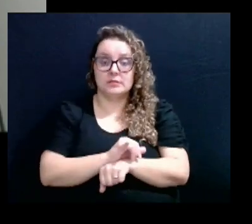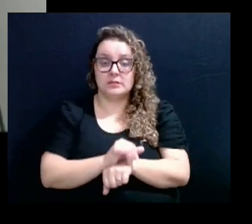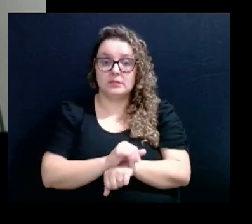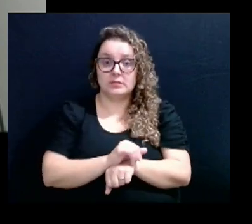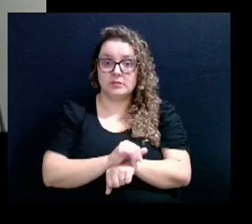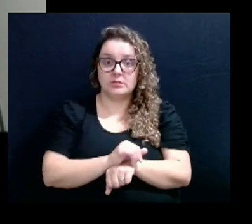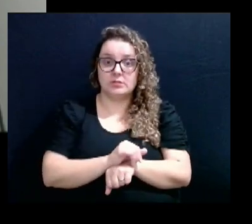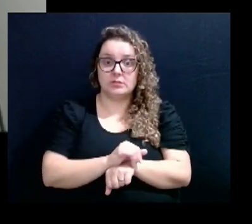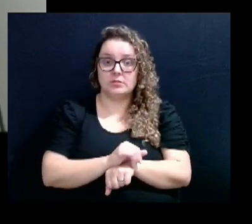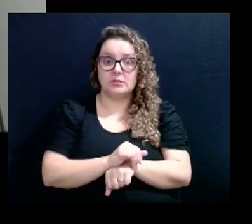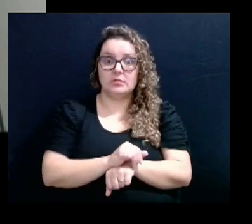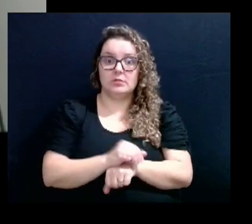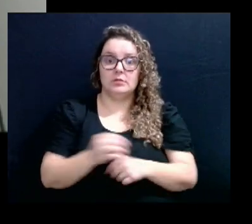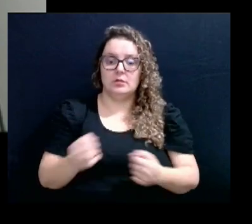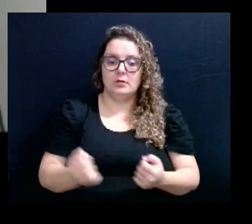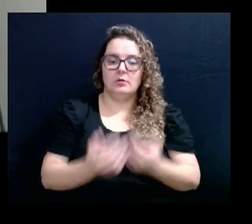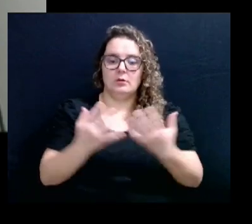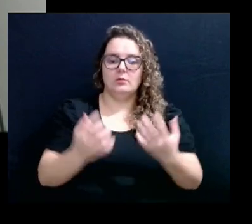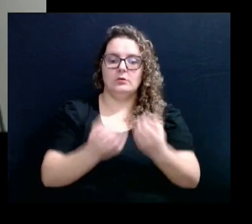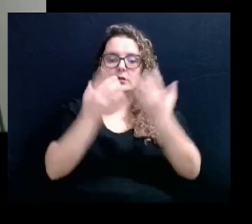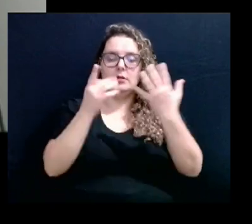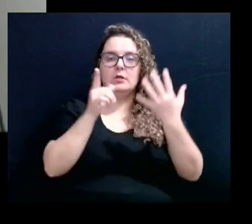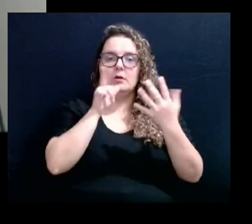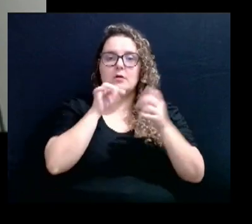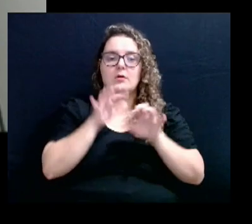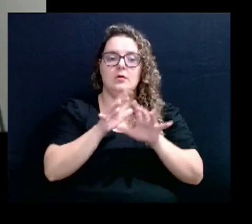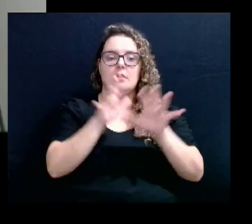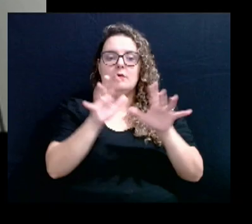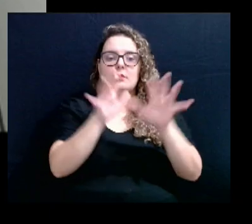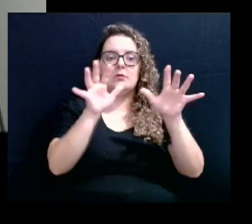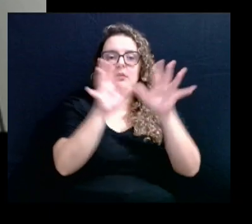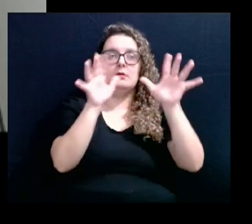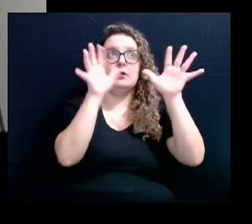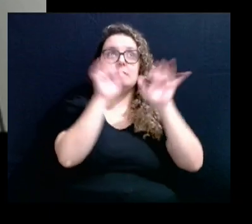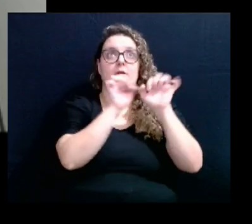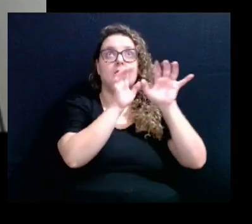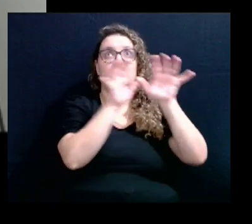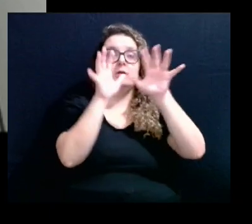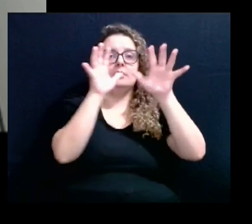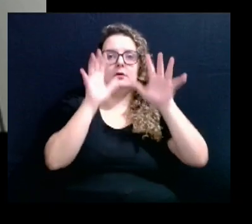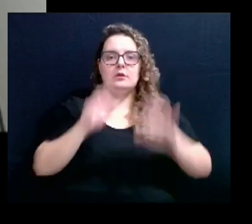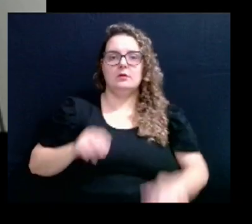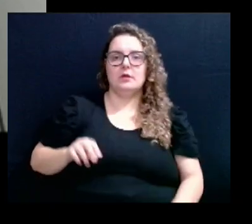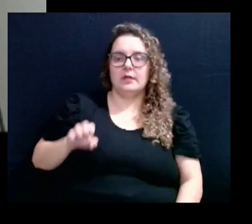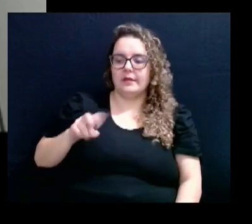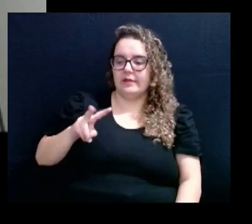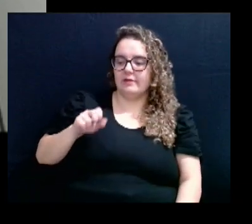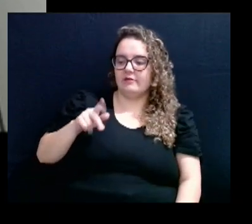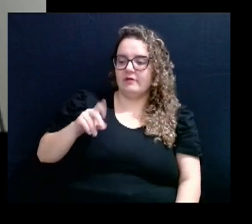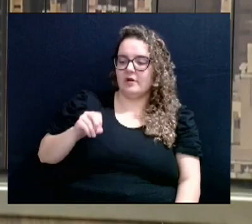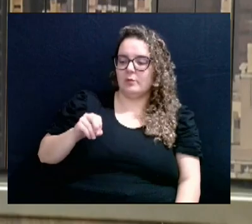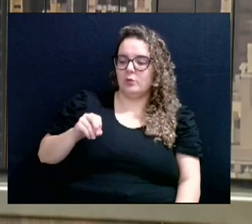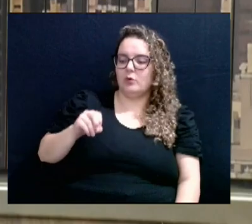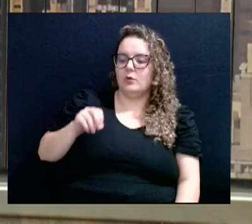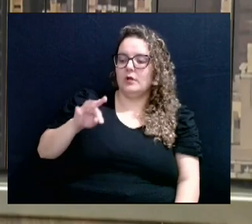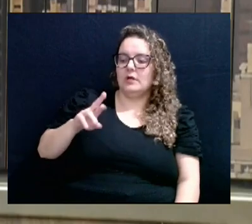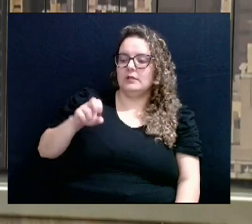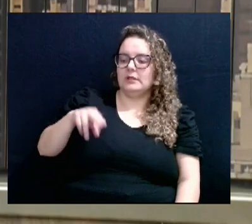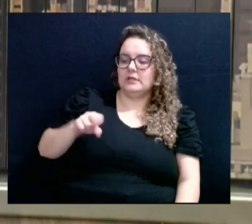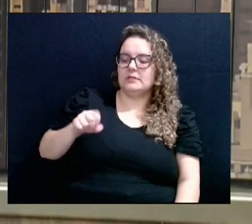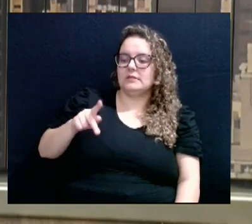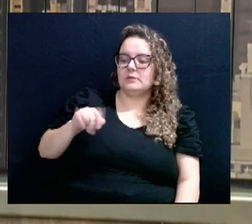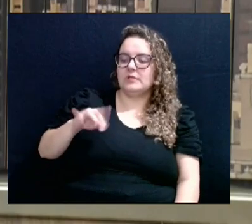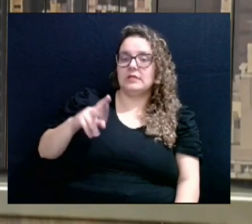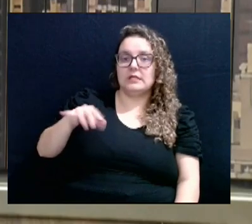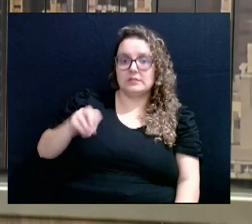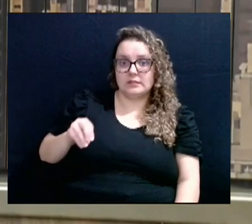bombeia vapor de água para a atmosfera através da evapotranspiração. Então essa grande floresta, ela retira essa umidade